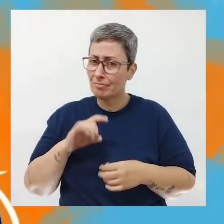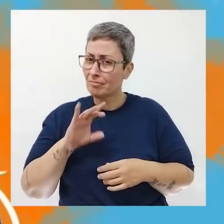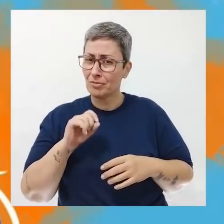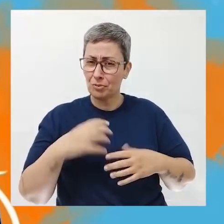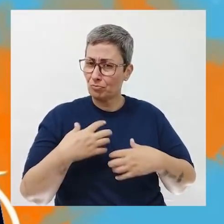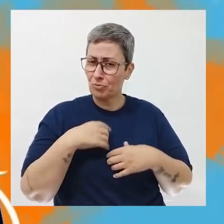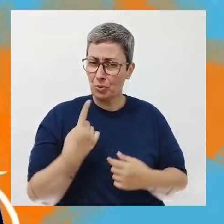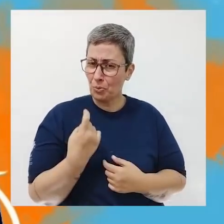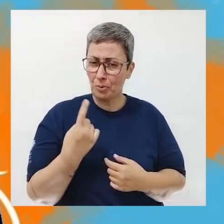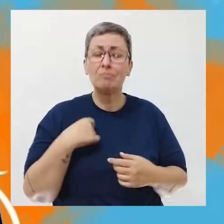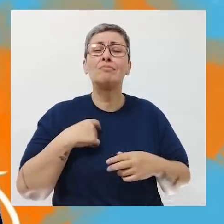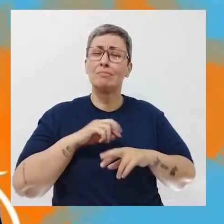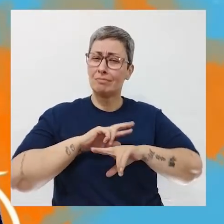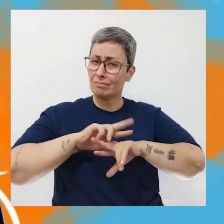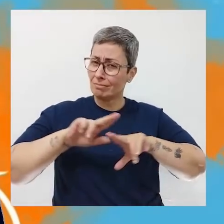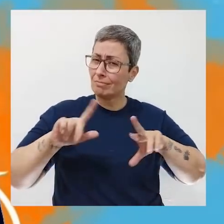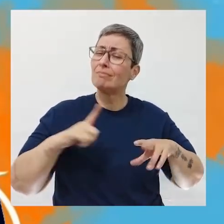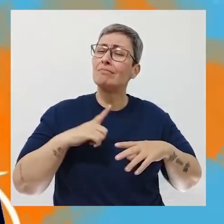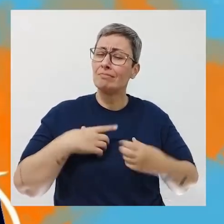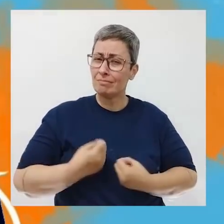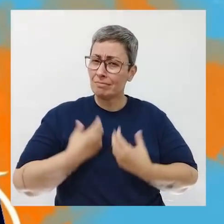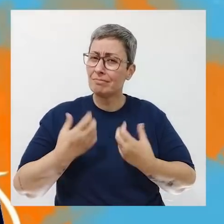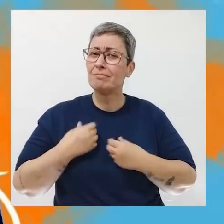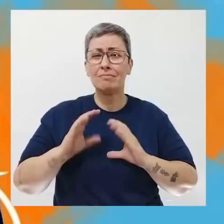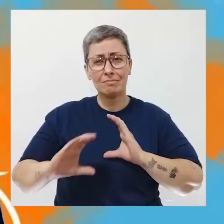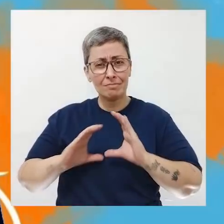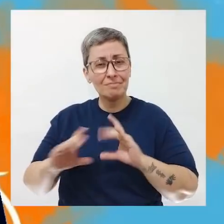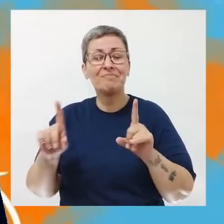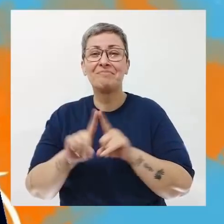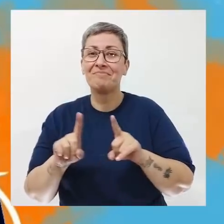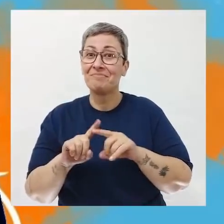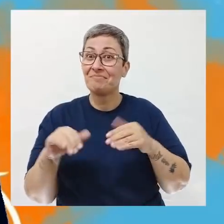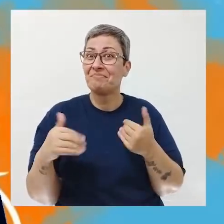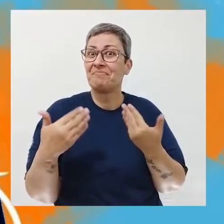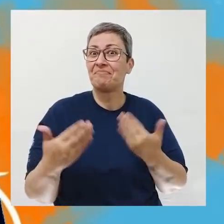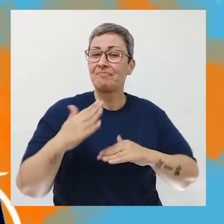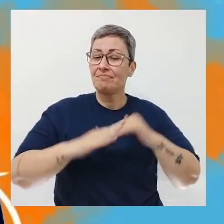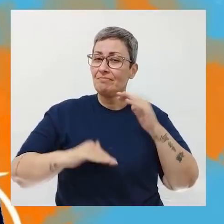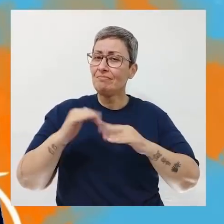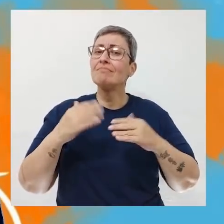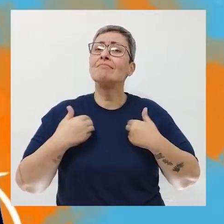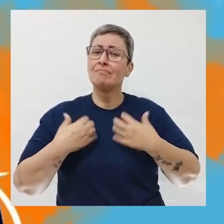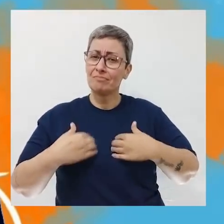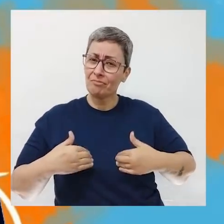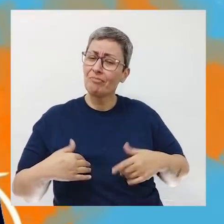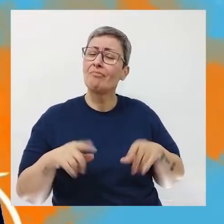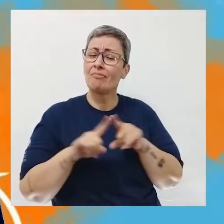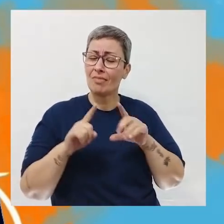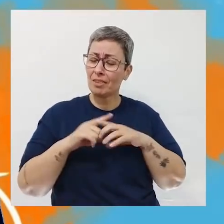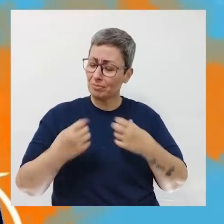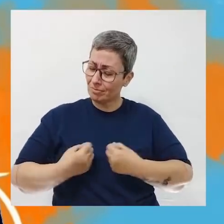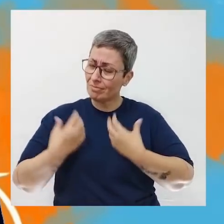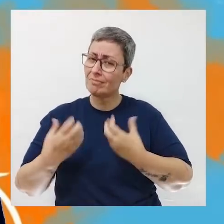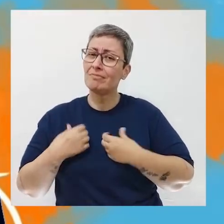de uma forma? Que existem outras formas de a gente se expressar e se comunicar? Então, as práticas corporais também são uma forma da